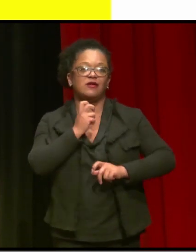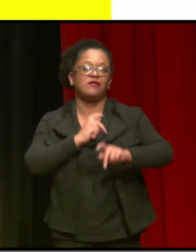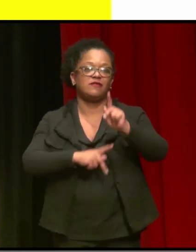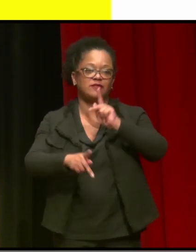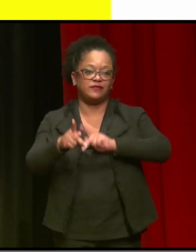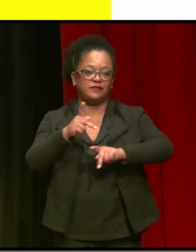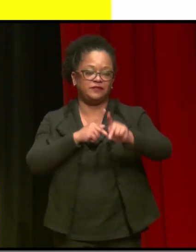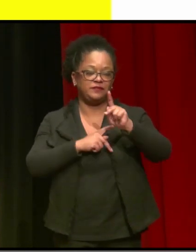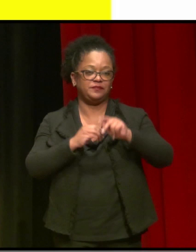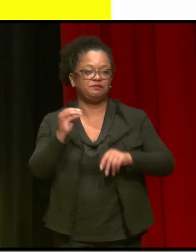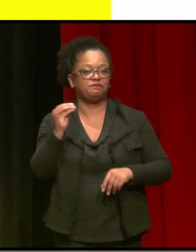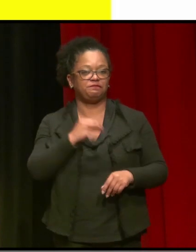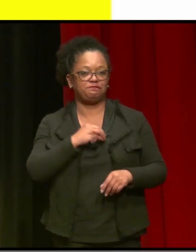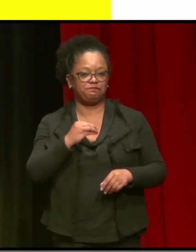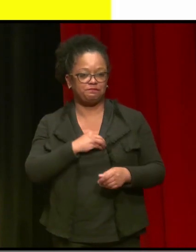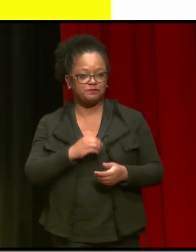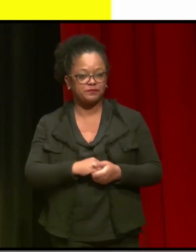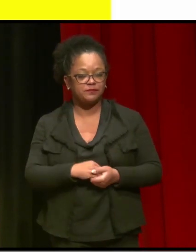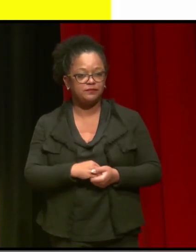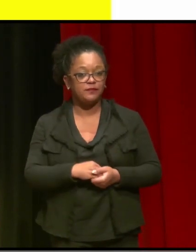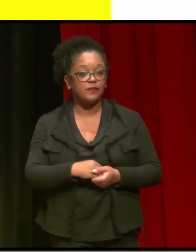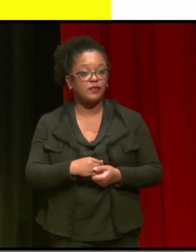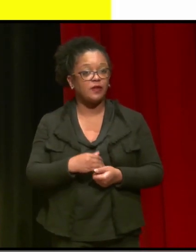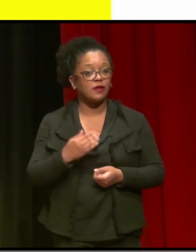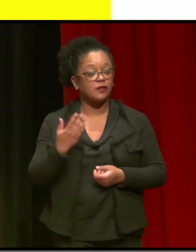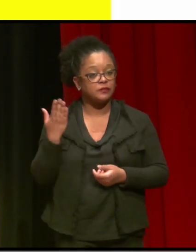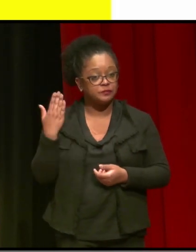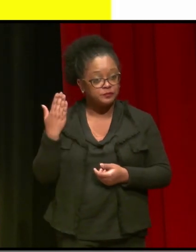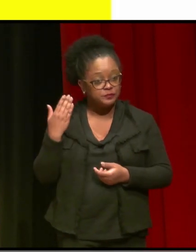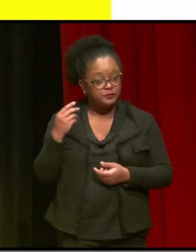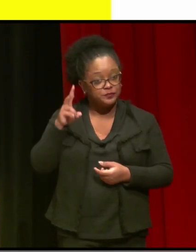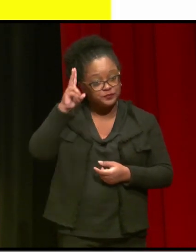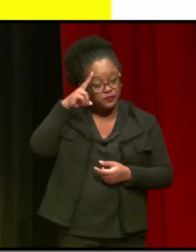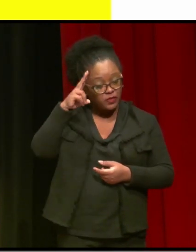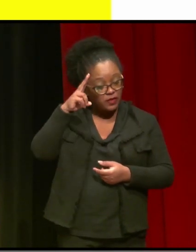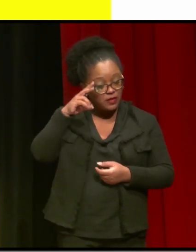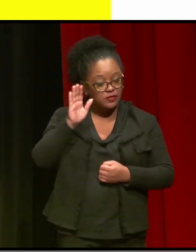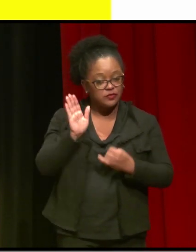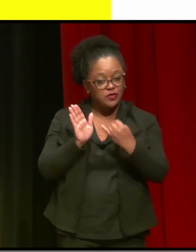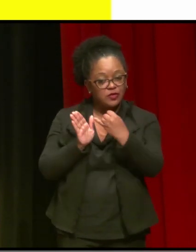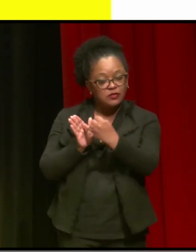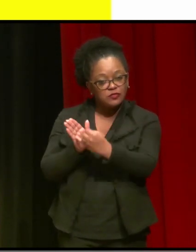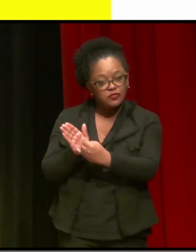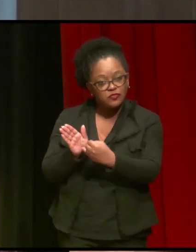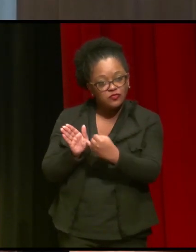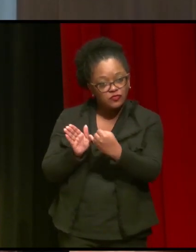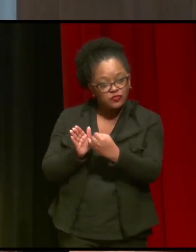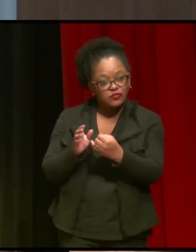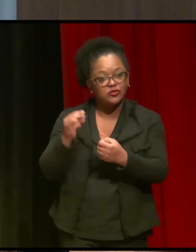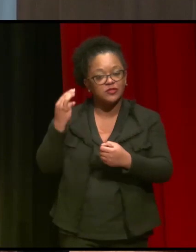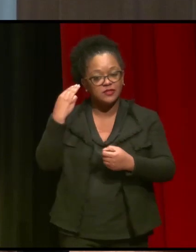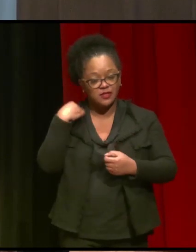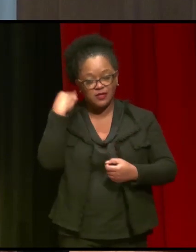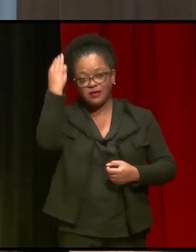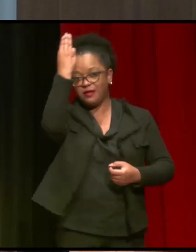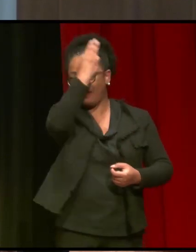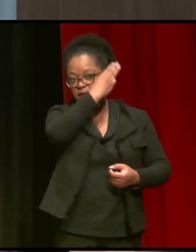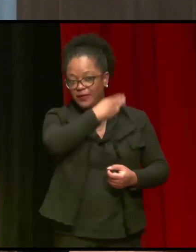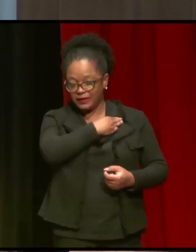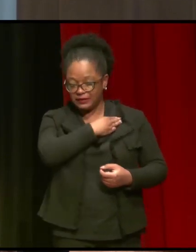José recebeu a mensagem que a Maria estava grávida, lembra da história? Aí ele falou assim, você vai dar o nome para ele de